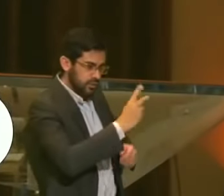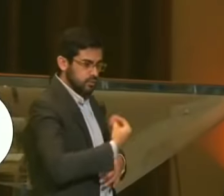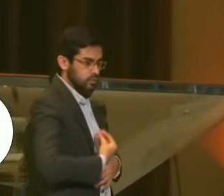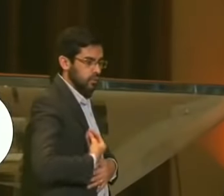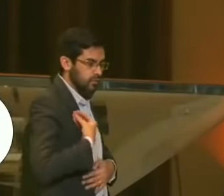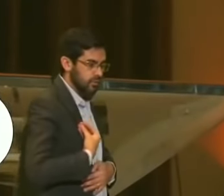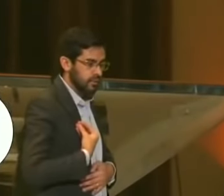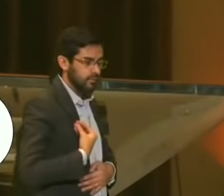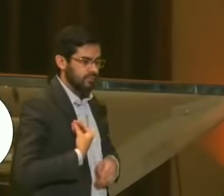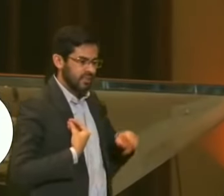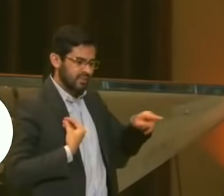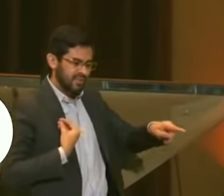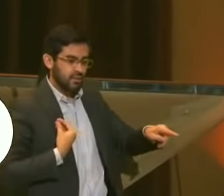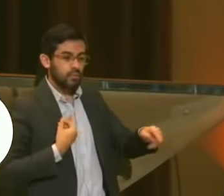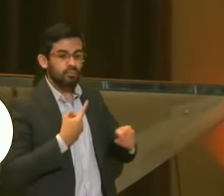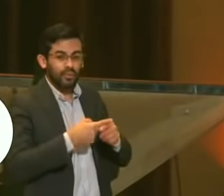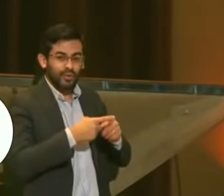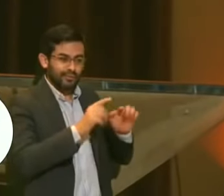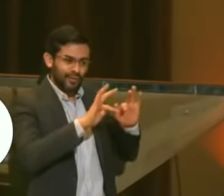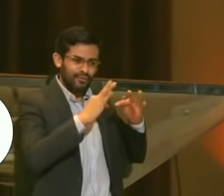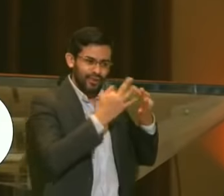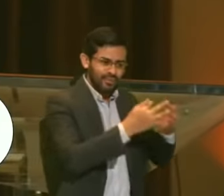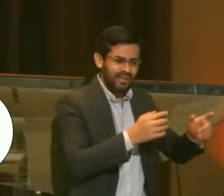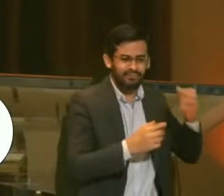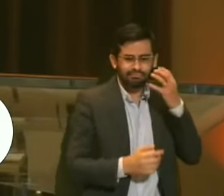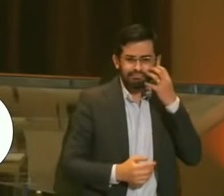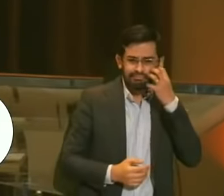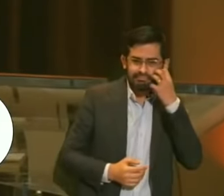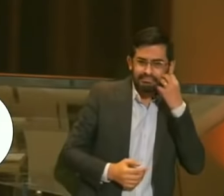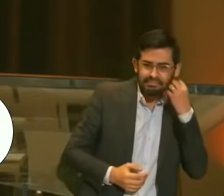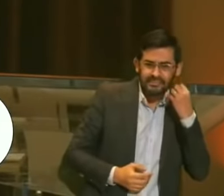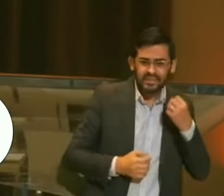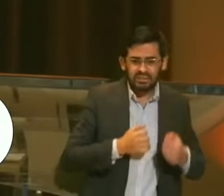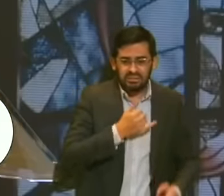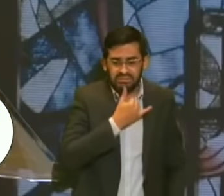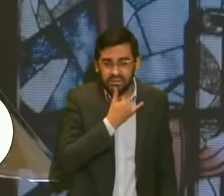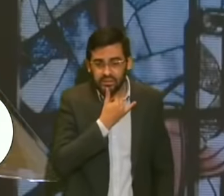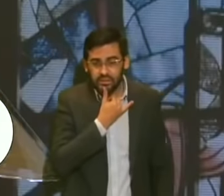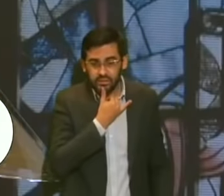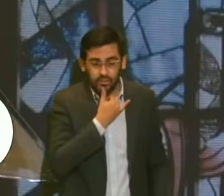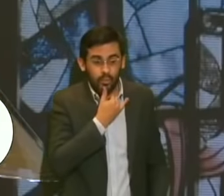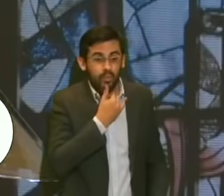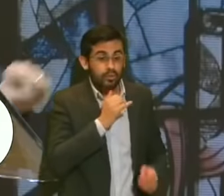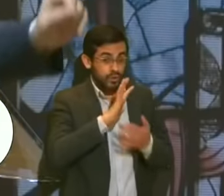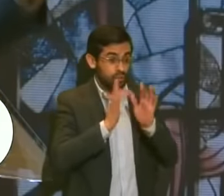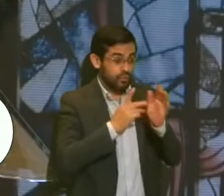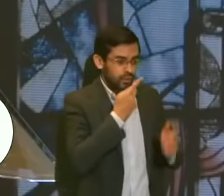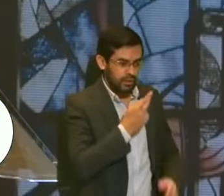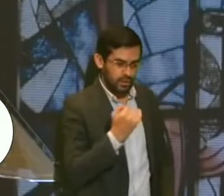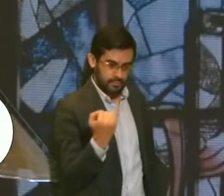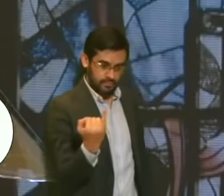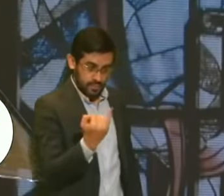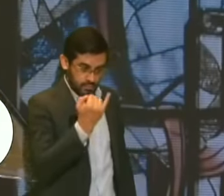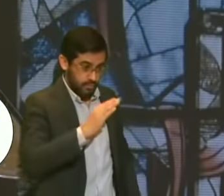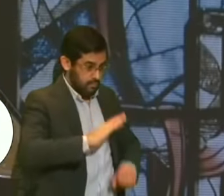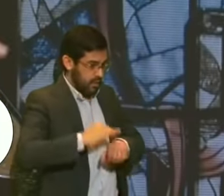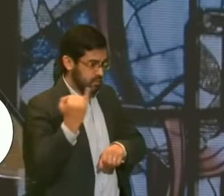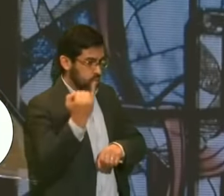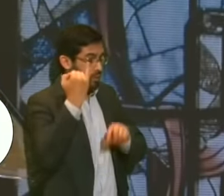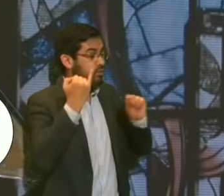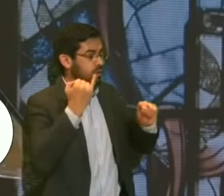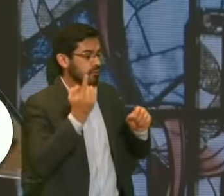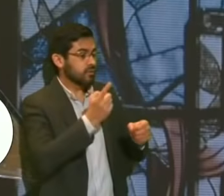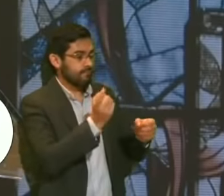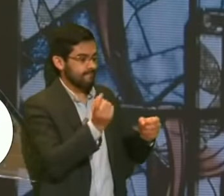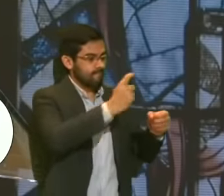Quanta dor ele tinha deixado para trás, e o Senhor disse: olha, mais importante do que você ser um apóstolo é você